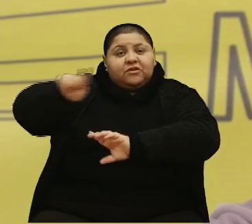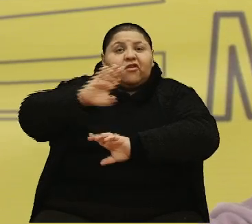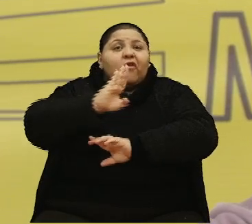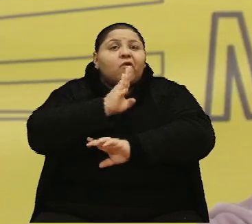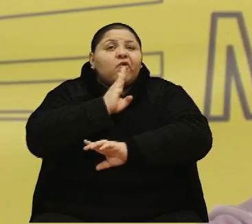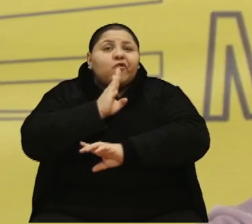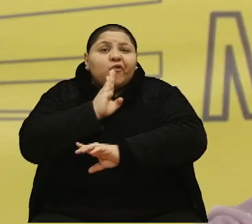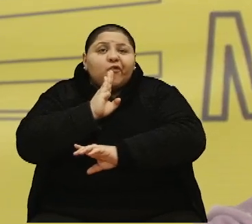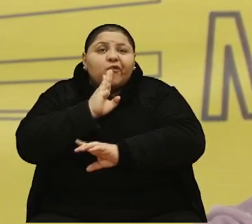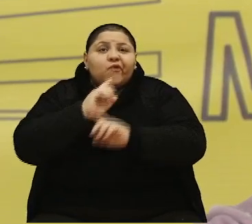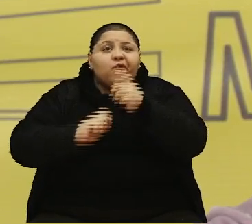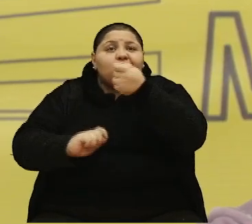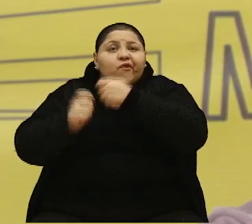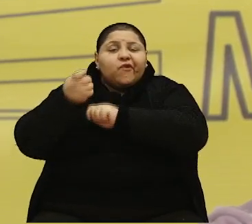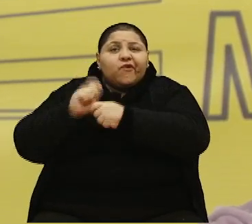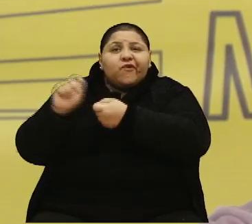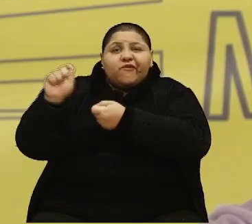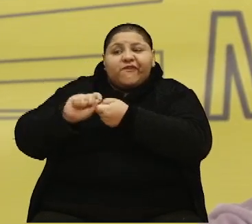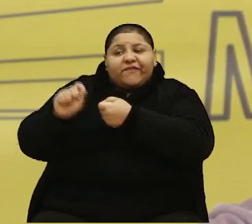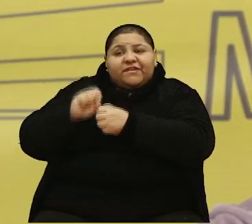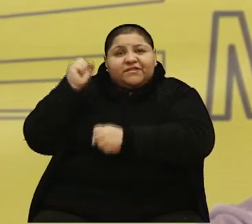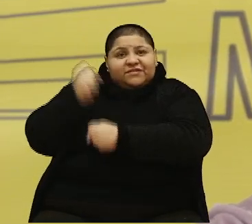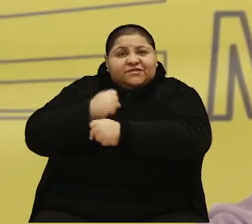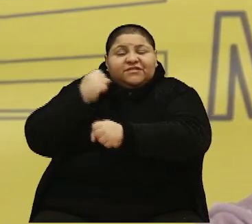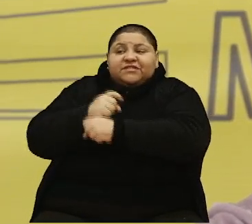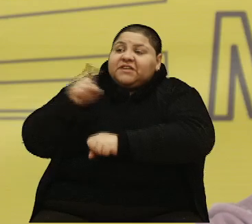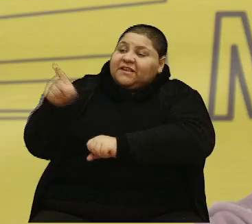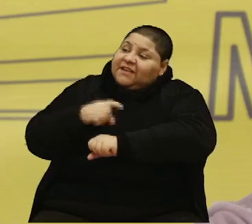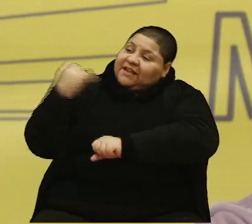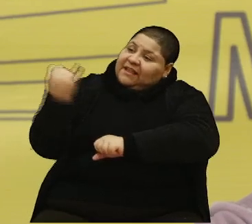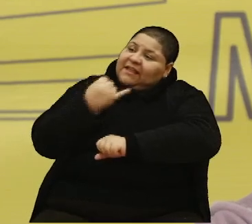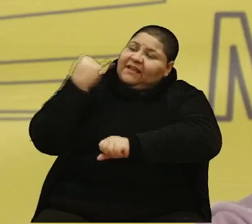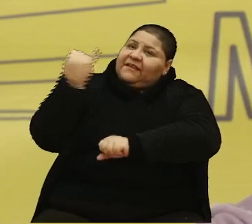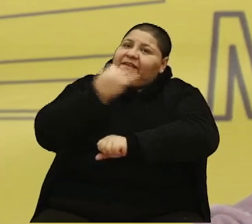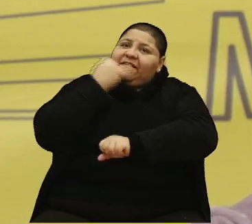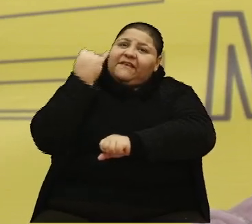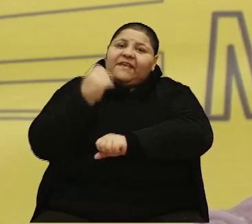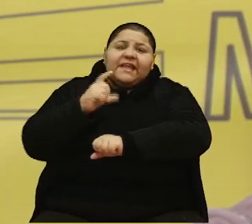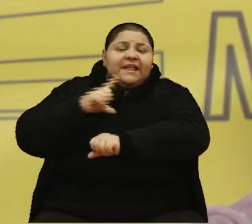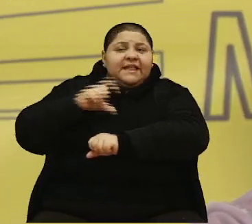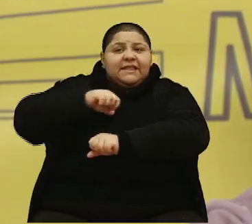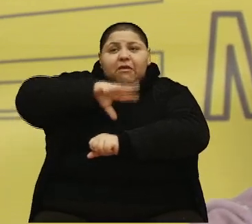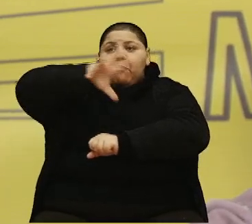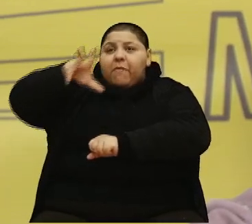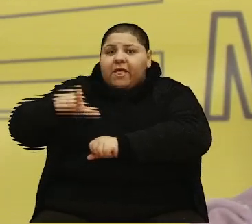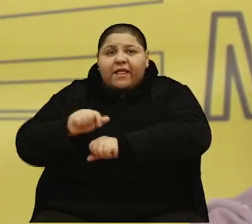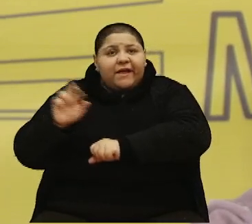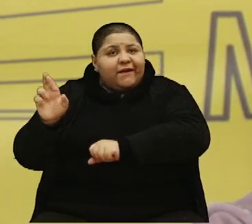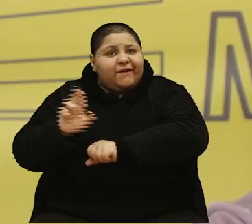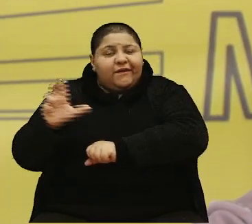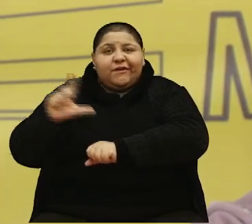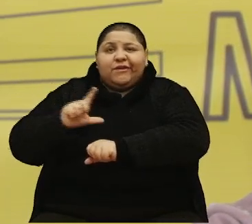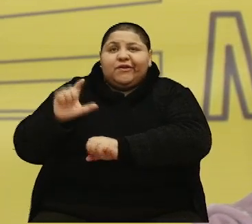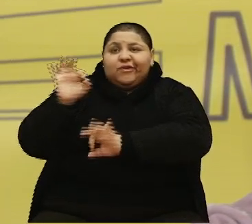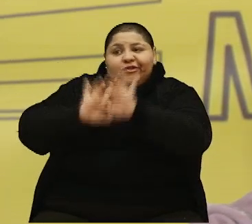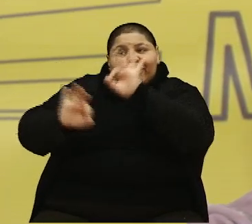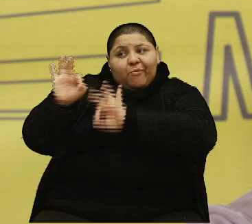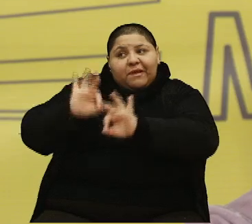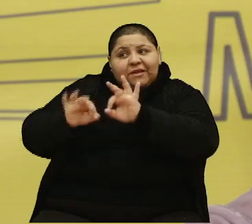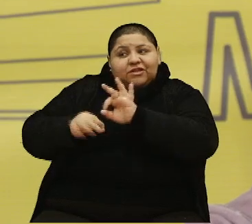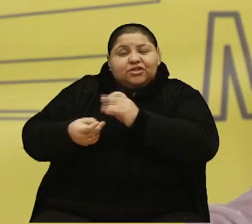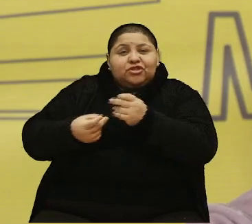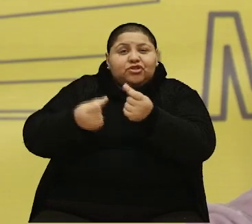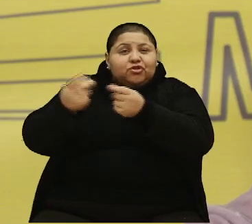conhecer a empresa que vai fazer essa obra, que é tão importante, ela envolve milhões de reais, envolve um planejamento de anos e